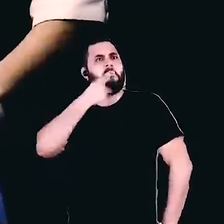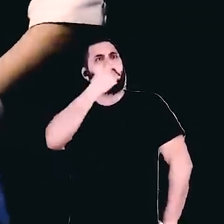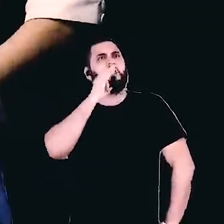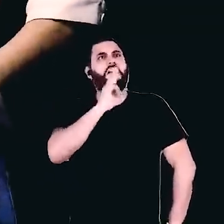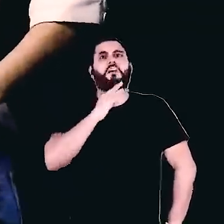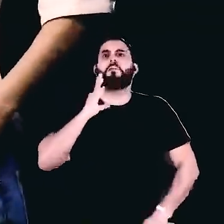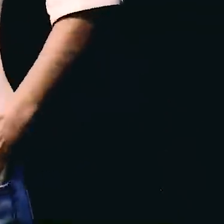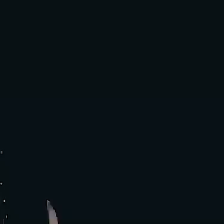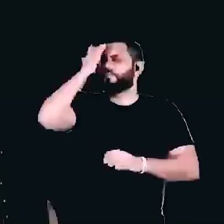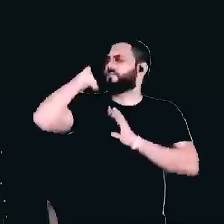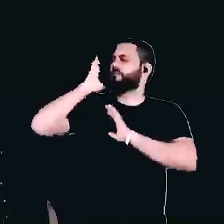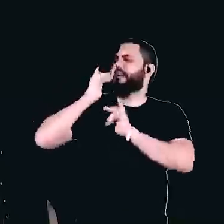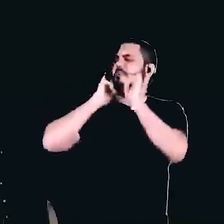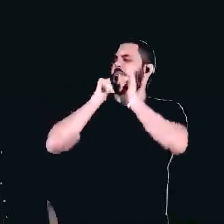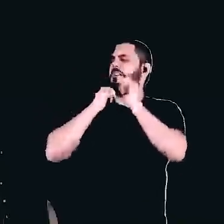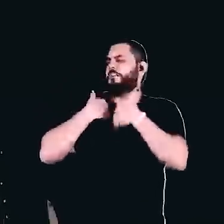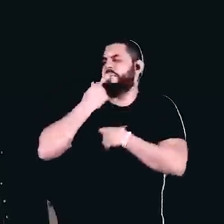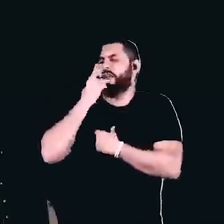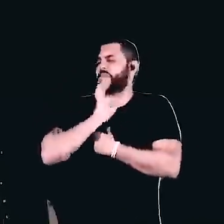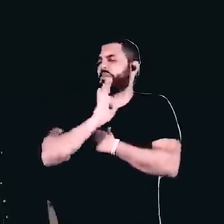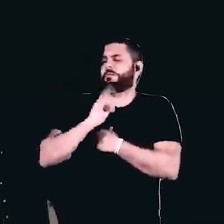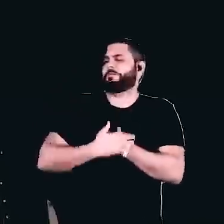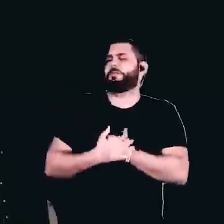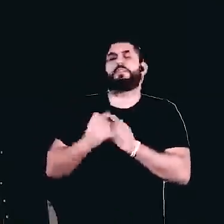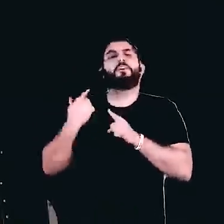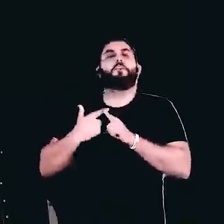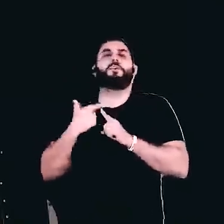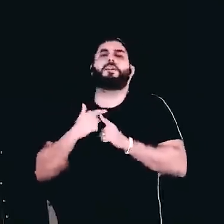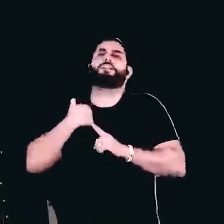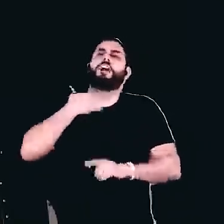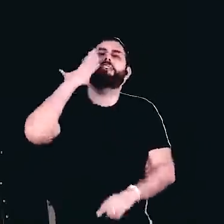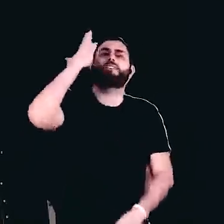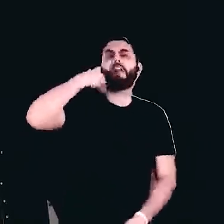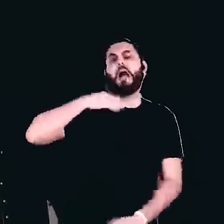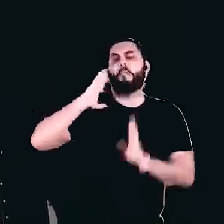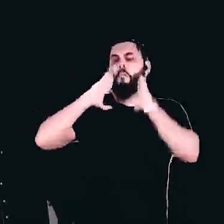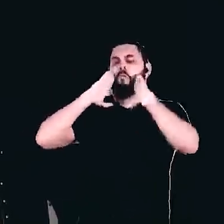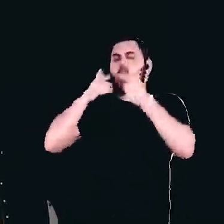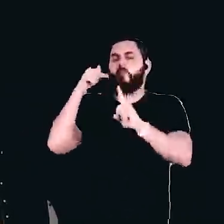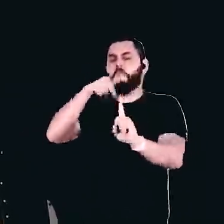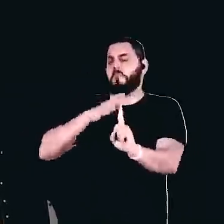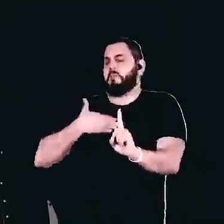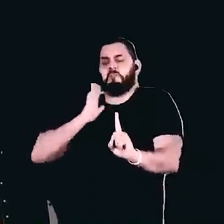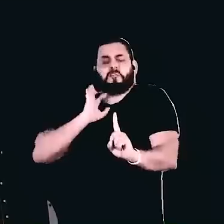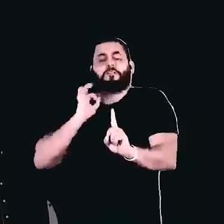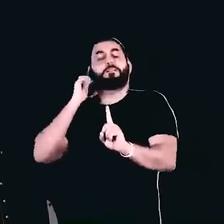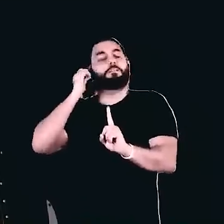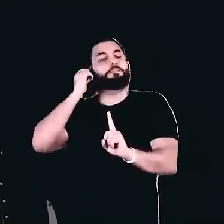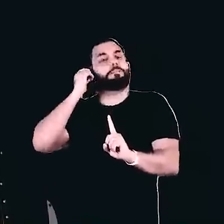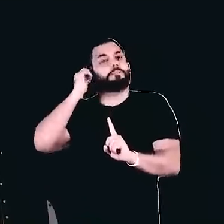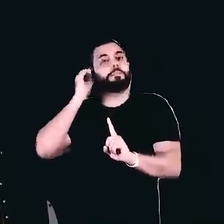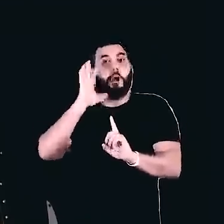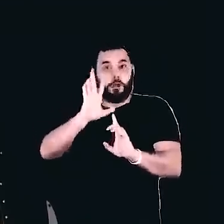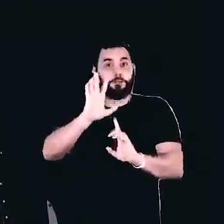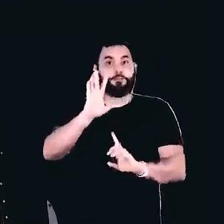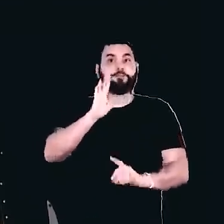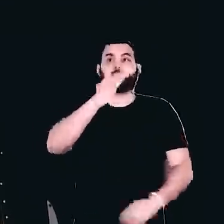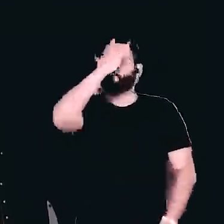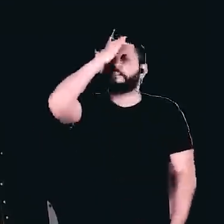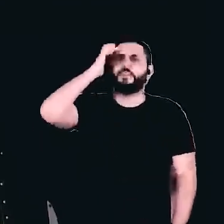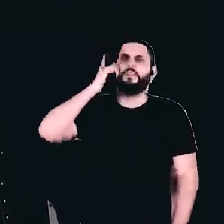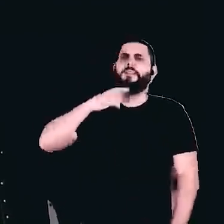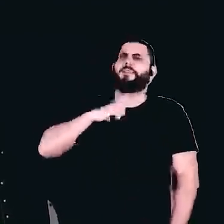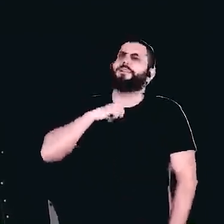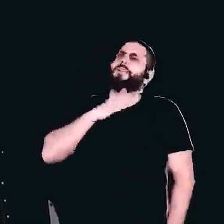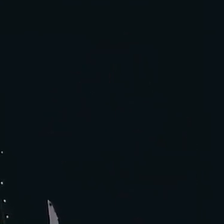não, que já tem muita gente falando, vou falar não, porque ele já está assim, muito no centro das atenções. Deixa eu te dizer, uma pessoa que tem esse tipo de comportamento,